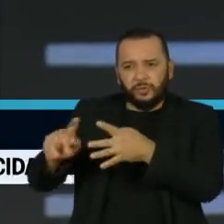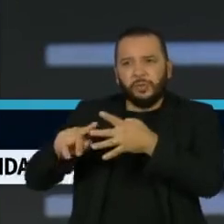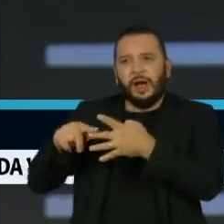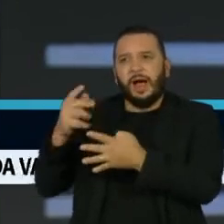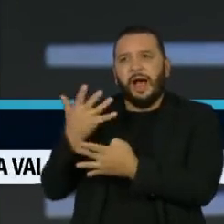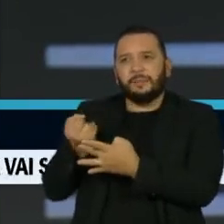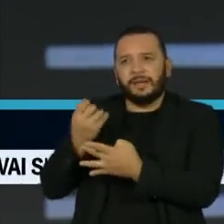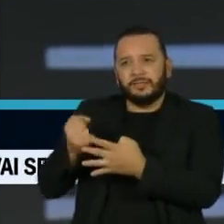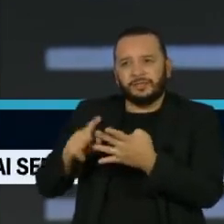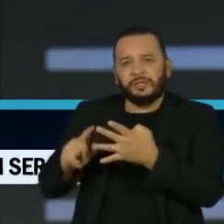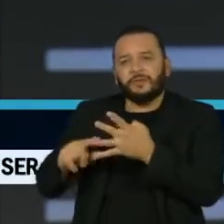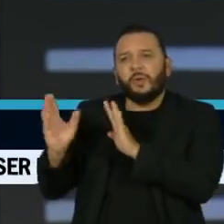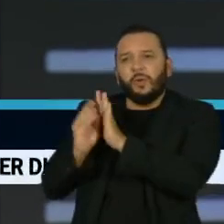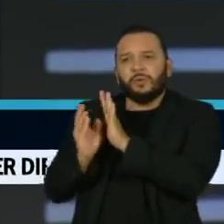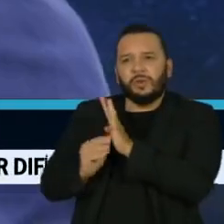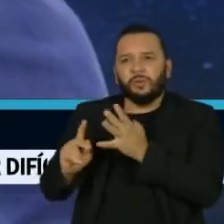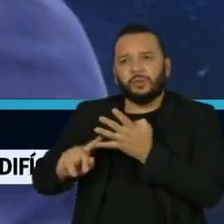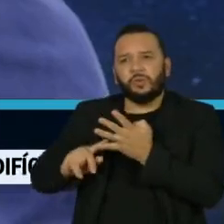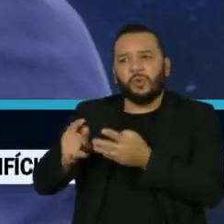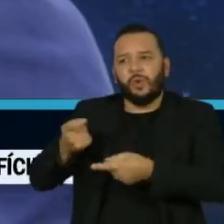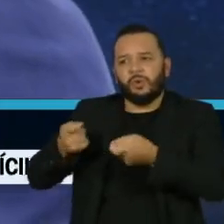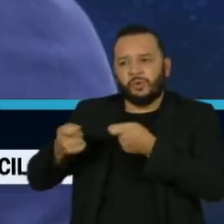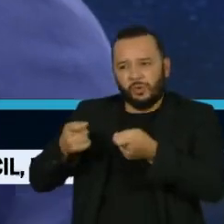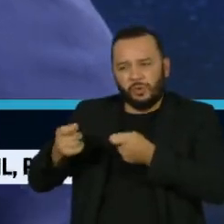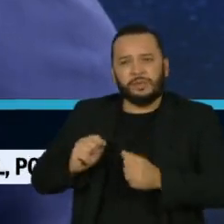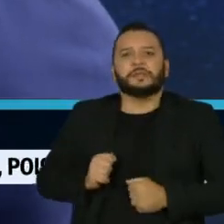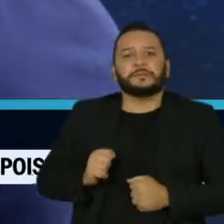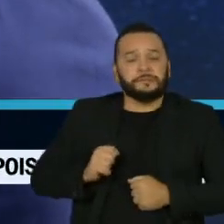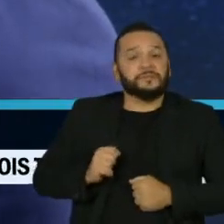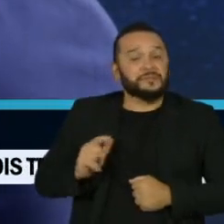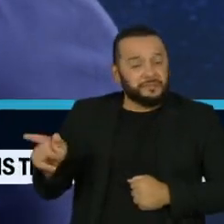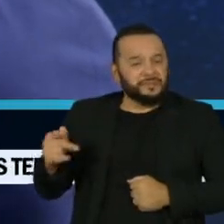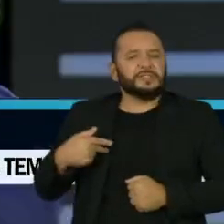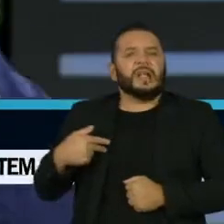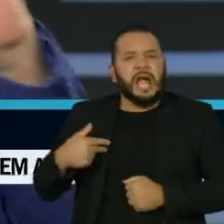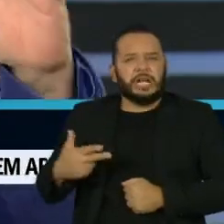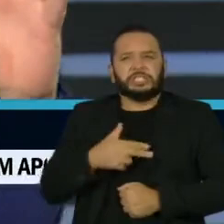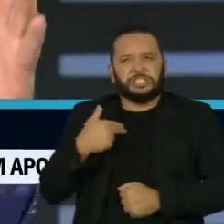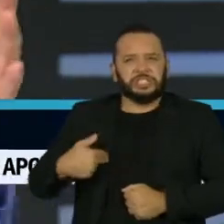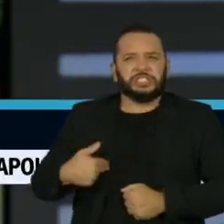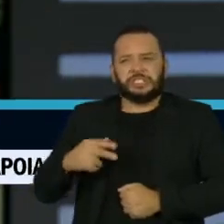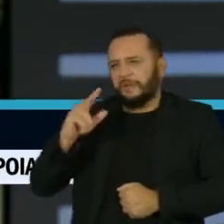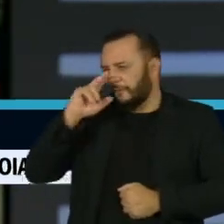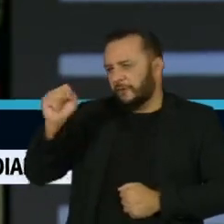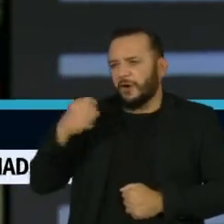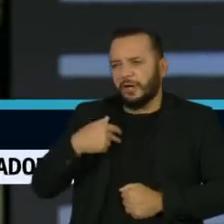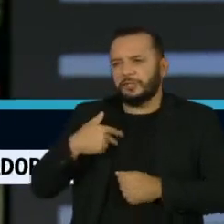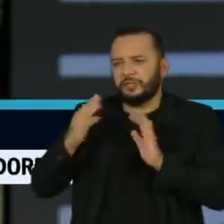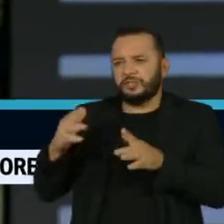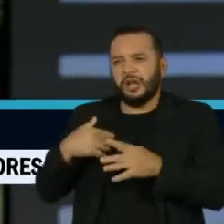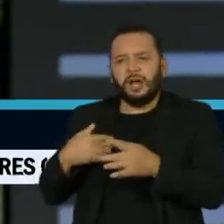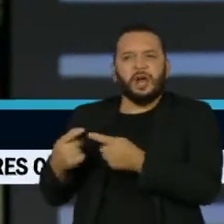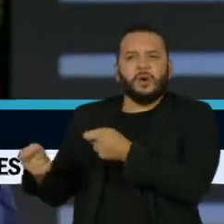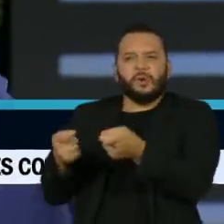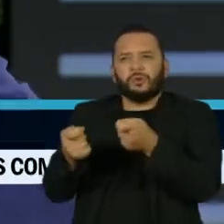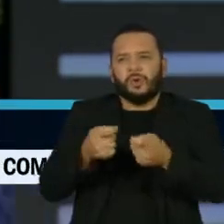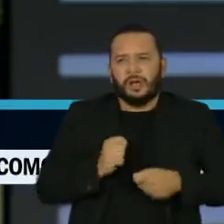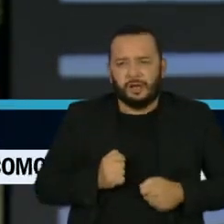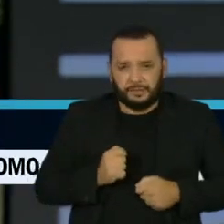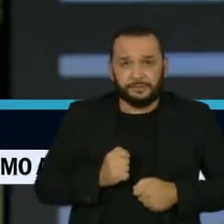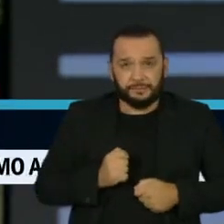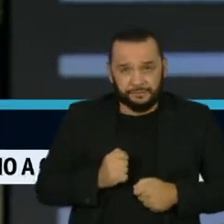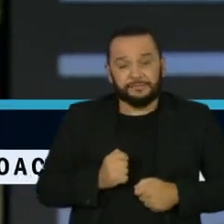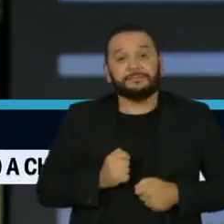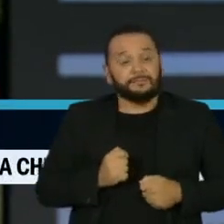aplicativos, conteúdo e controle, né? A China está, assim, é a melhor em quase todos esses daí, inclusive